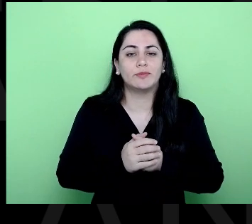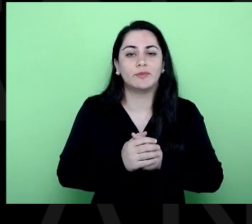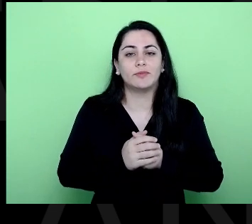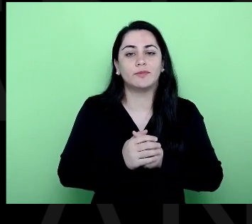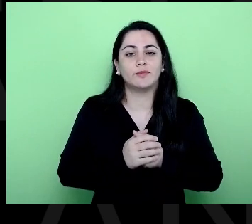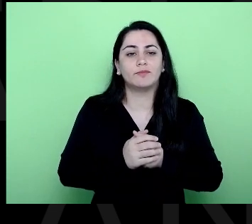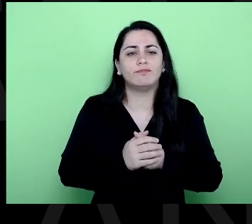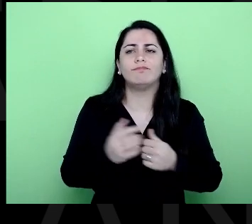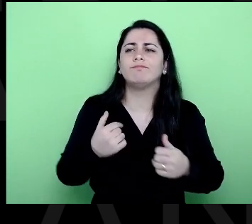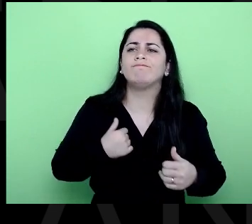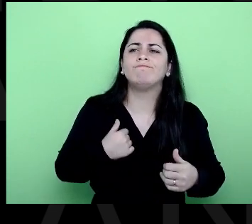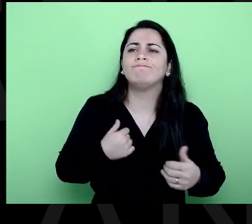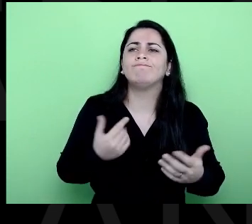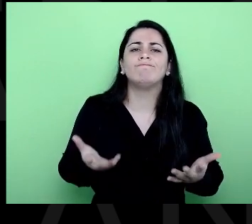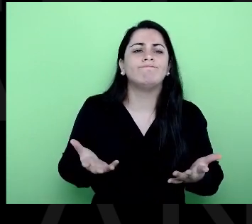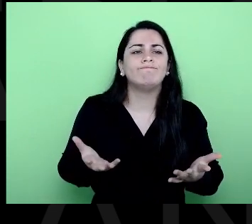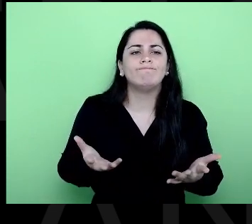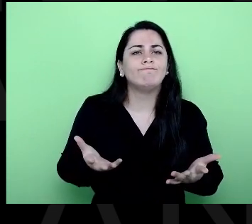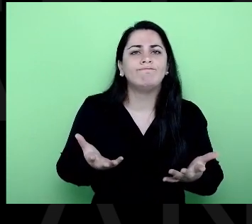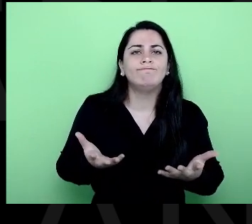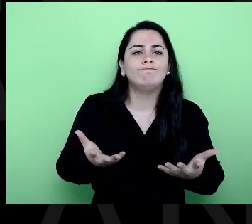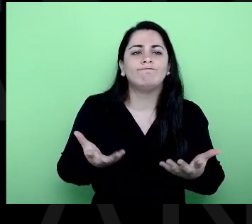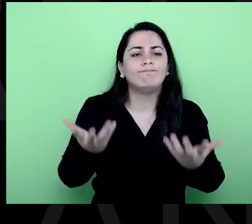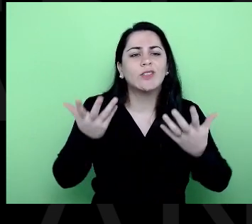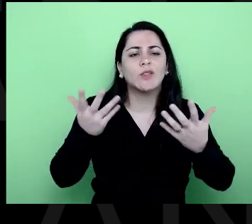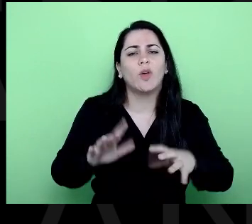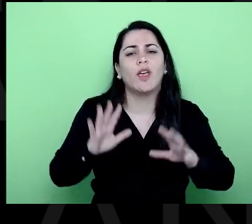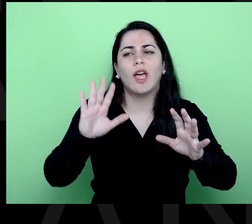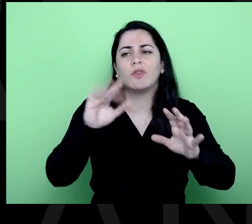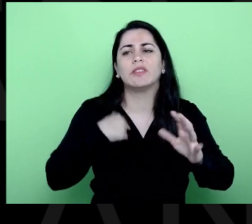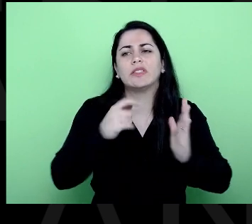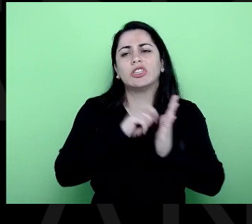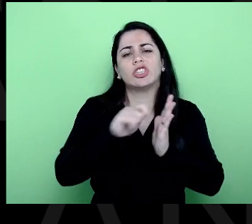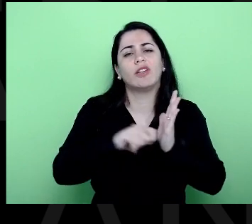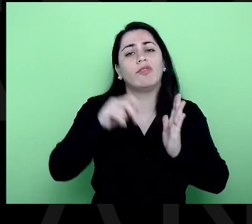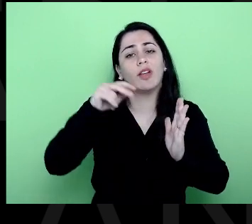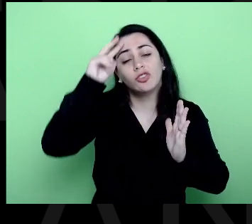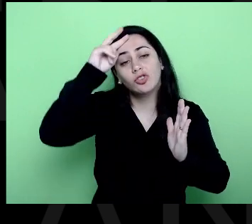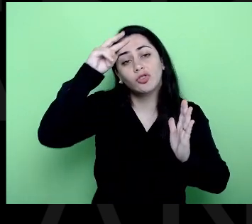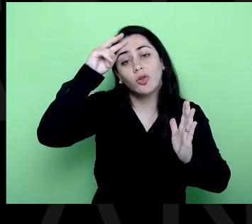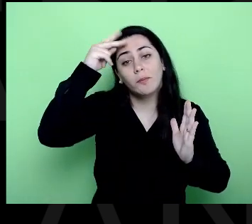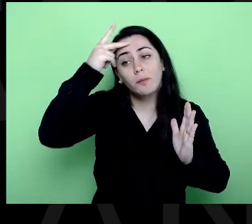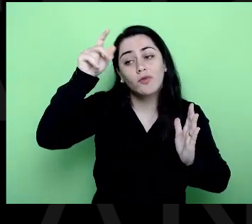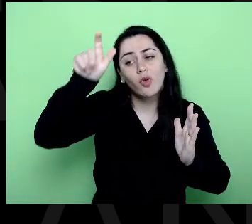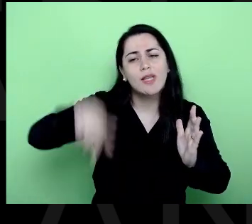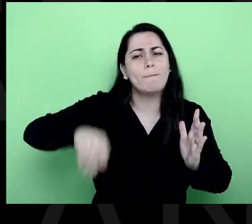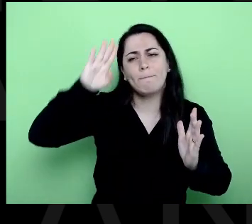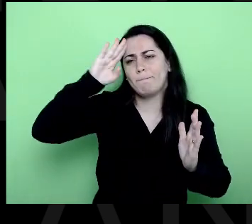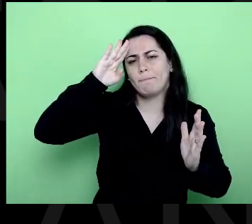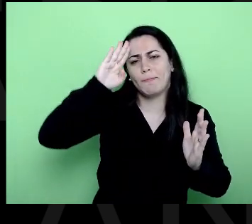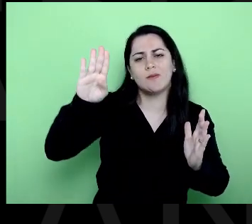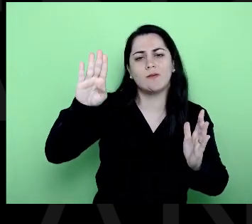Eu não gostaria de fazer um personagem principal, não gostaria,